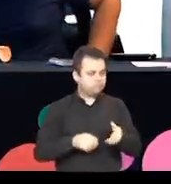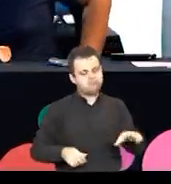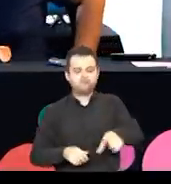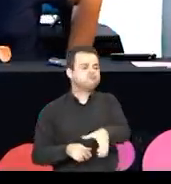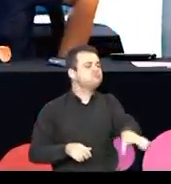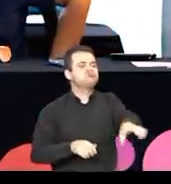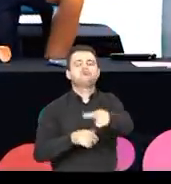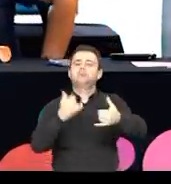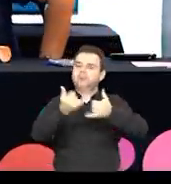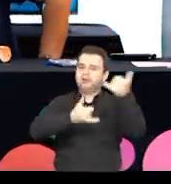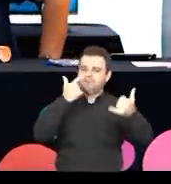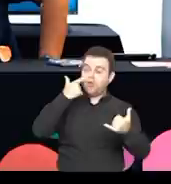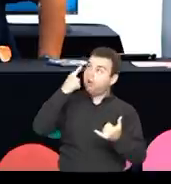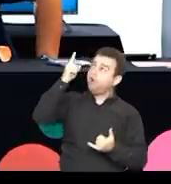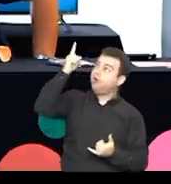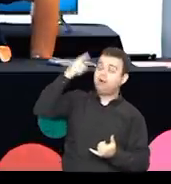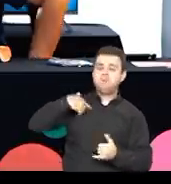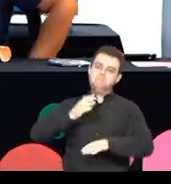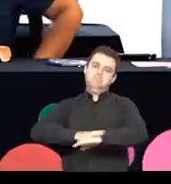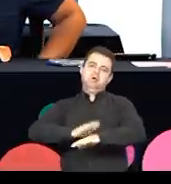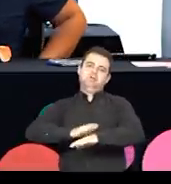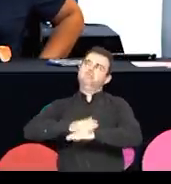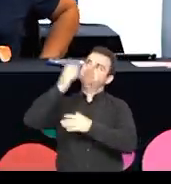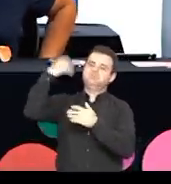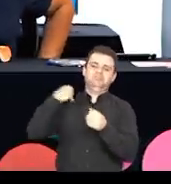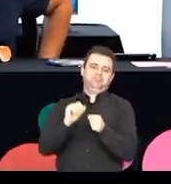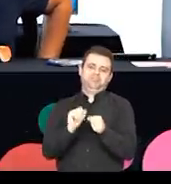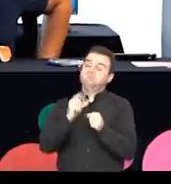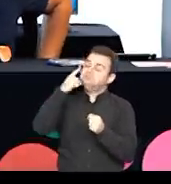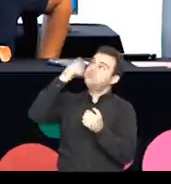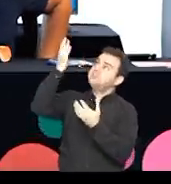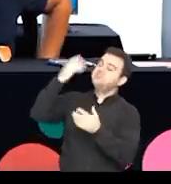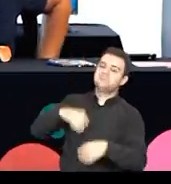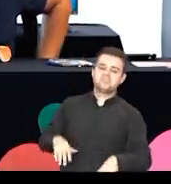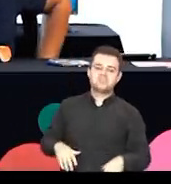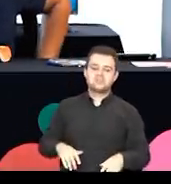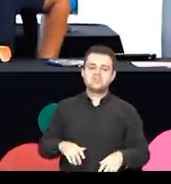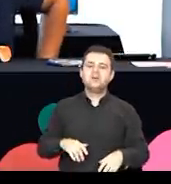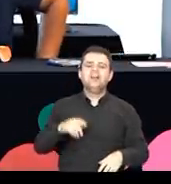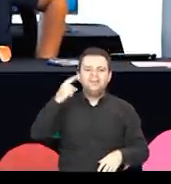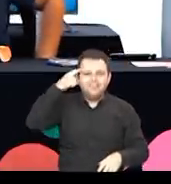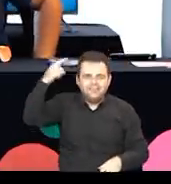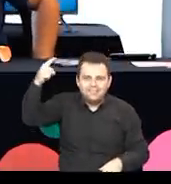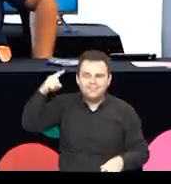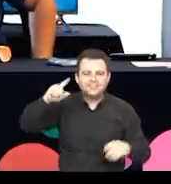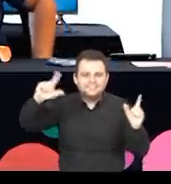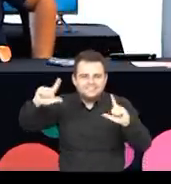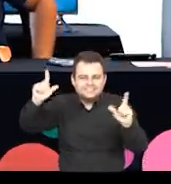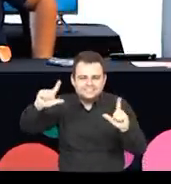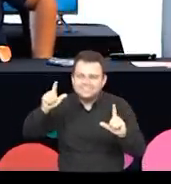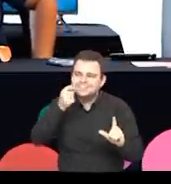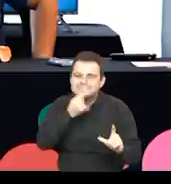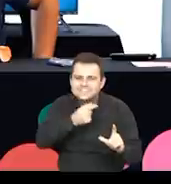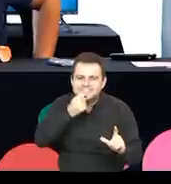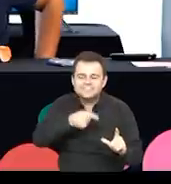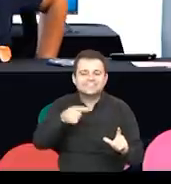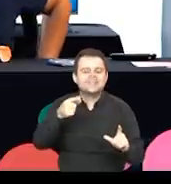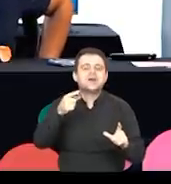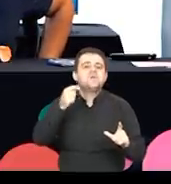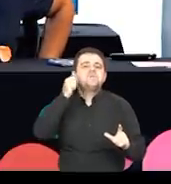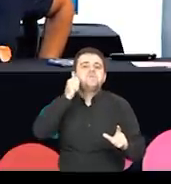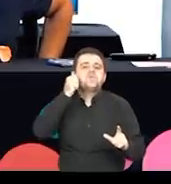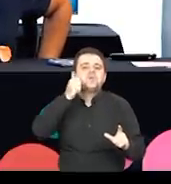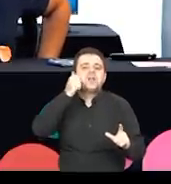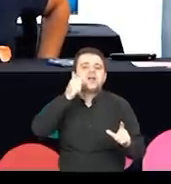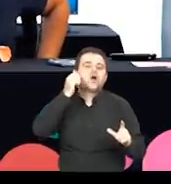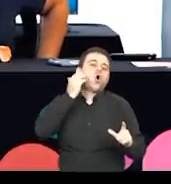esses modelos que eu fiz aqui, ó. Este aqui é rosinha, lembra muito aquele carro da Penélope Charmosa, do desenho Corrida Maluca, que é